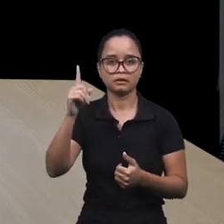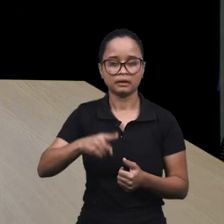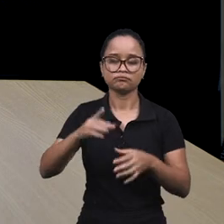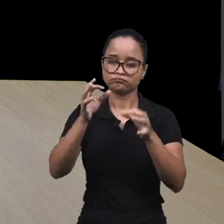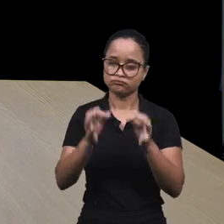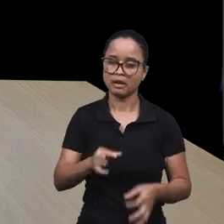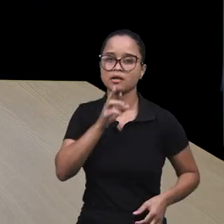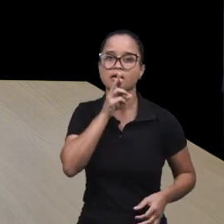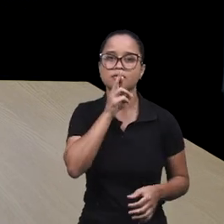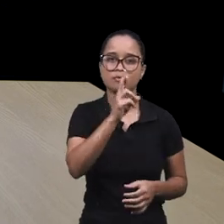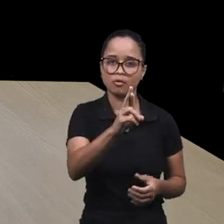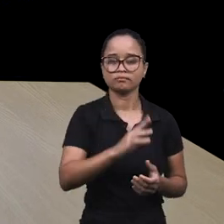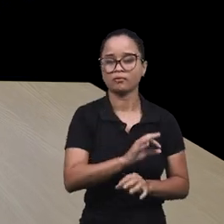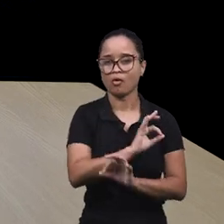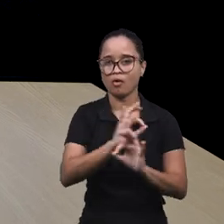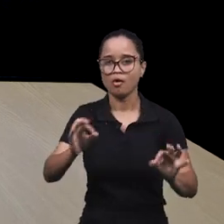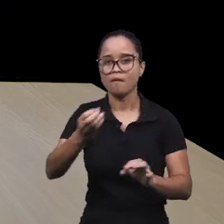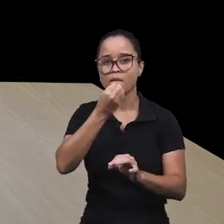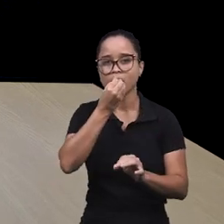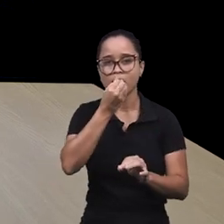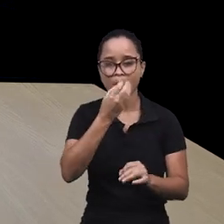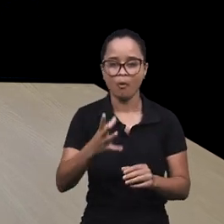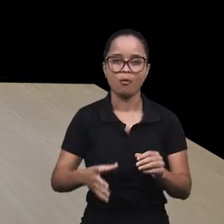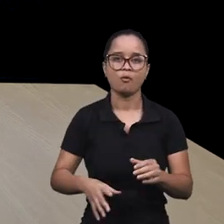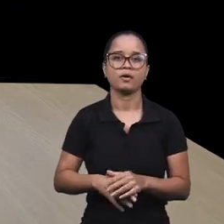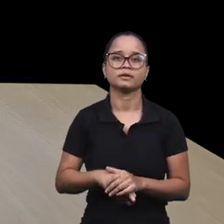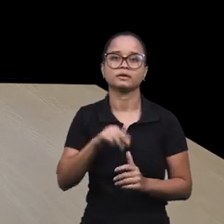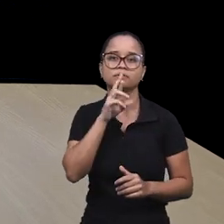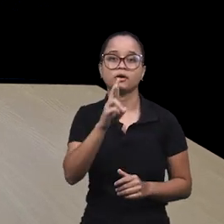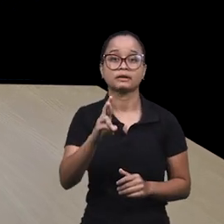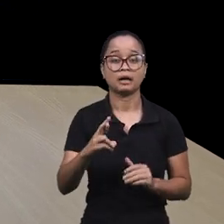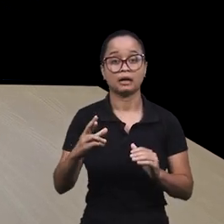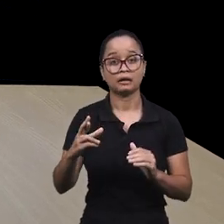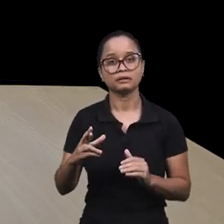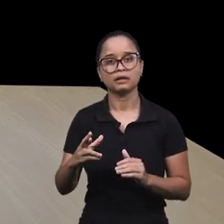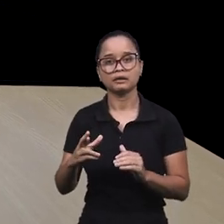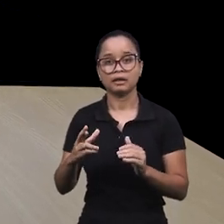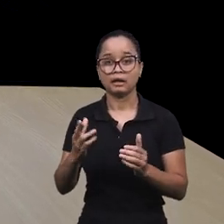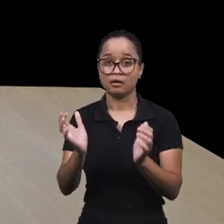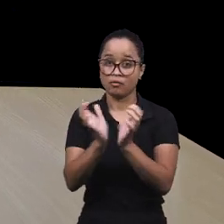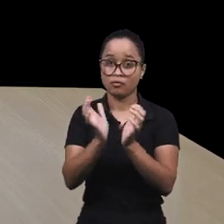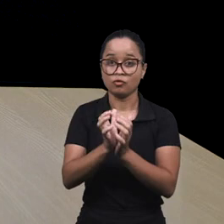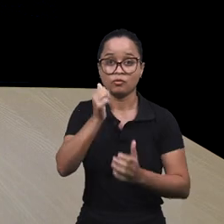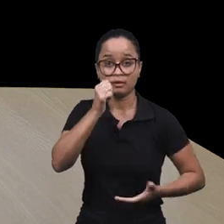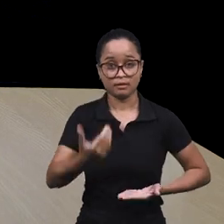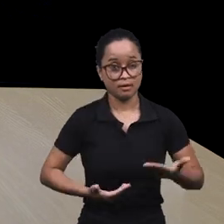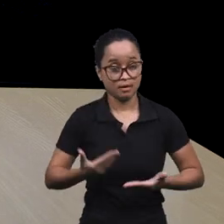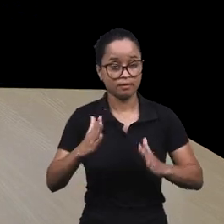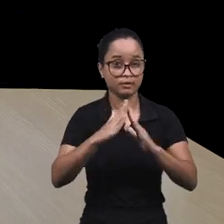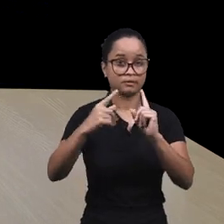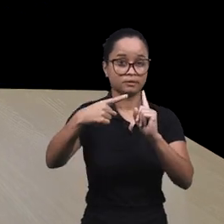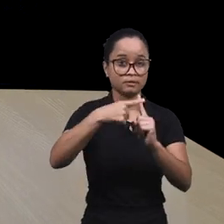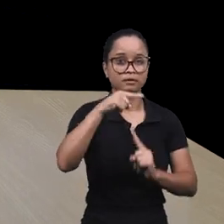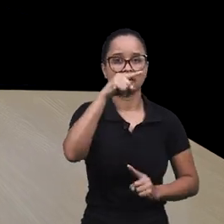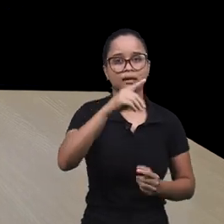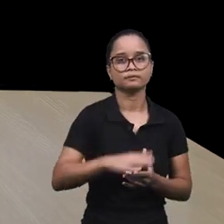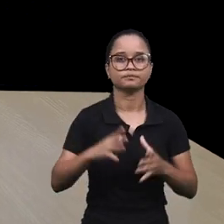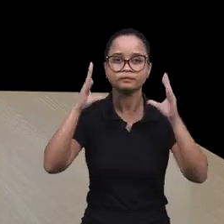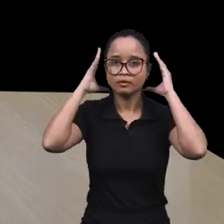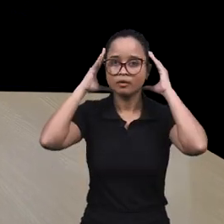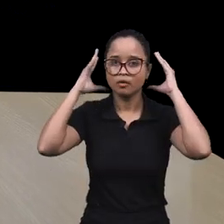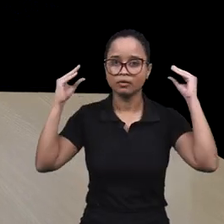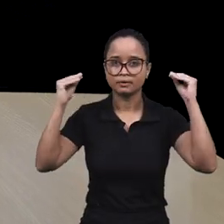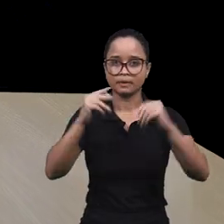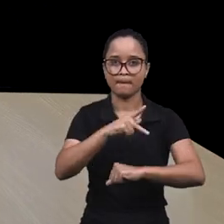bem respondido pela irmã, colaborando conosco. A irmã pertence ali ao grupo de senhoras da igreja em